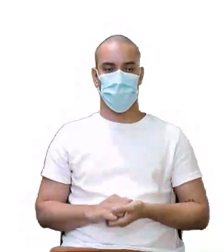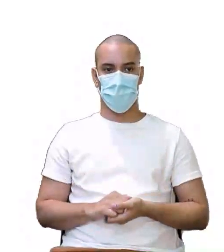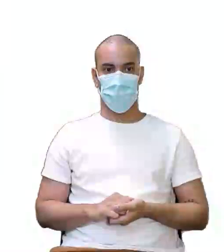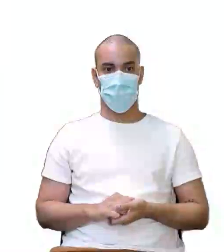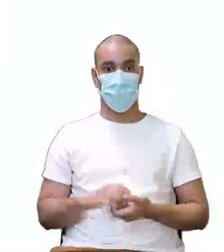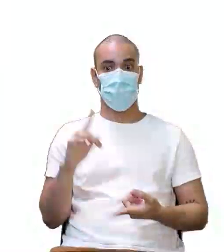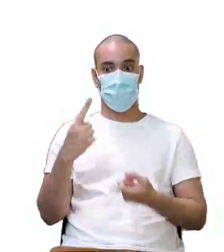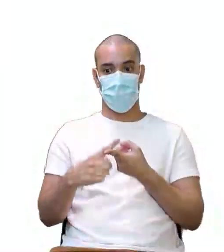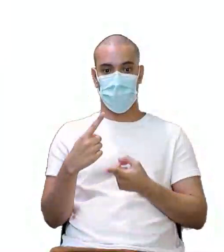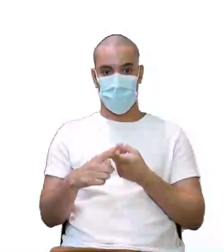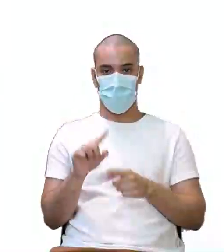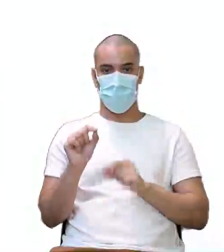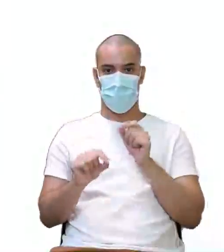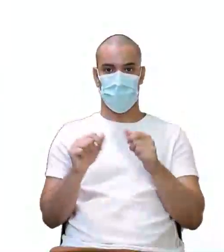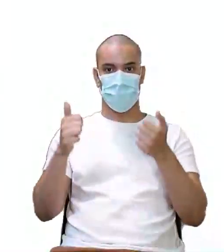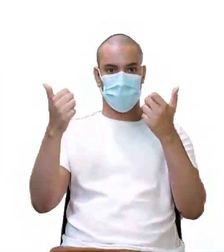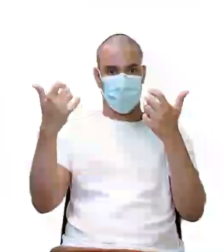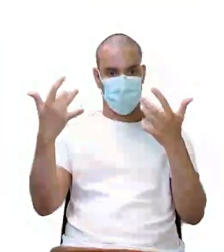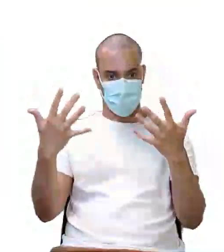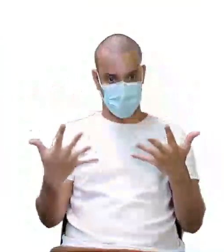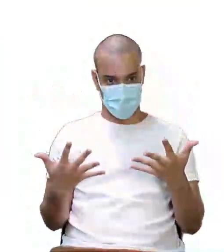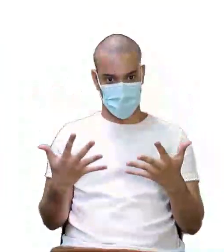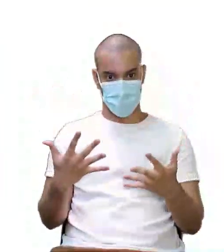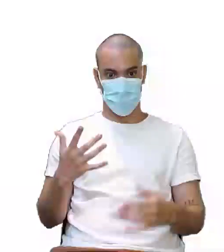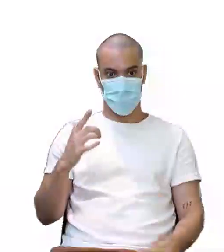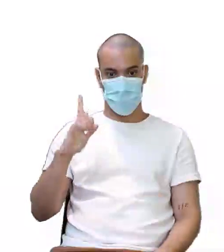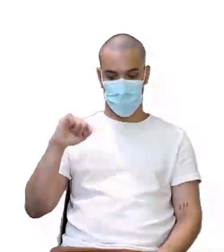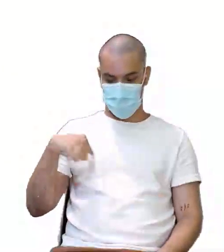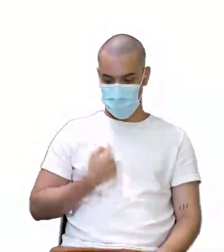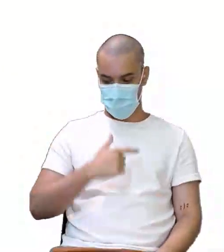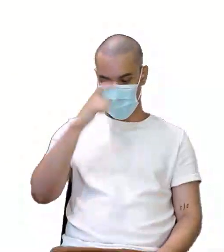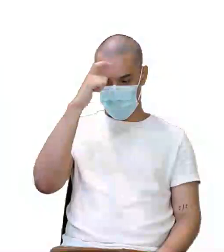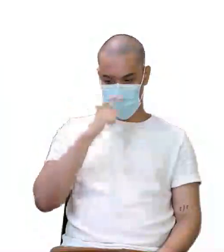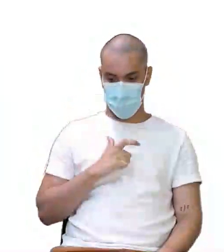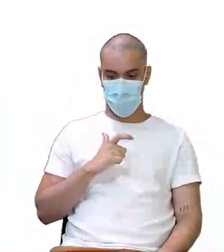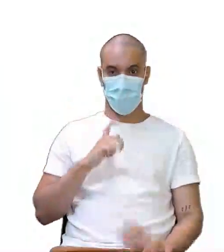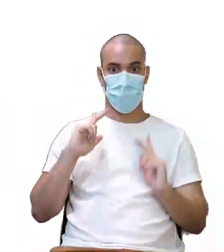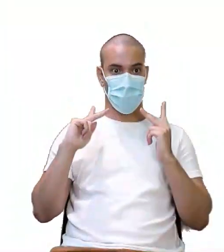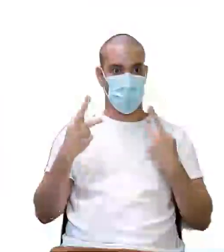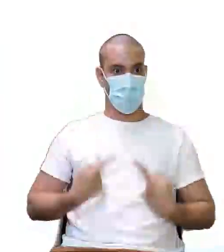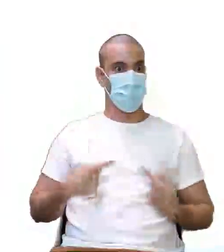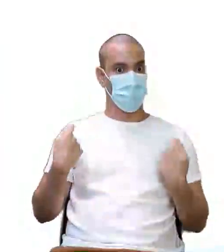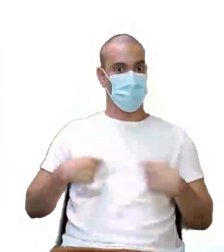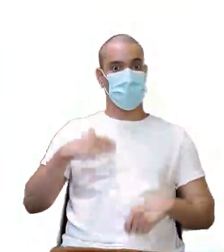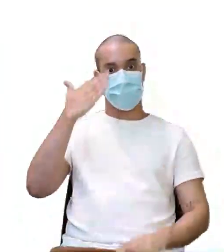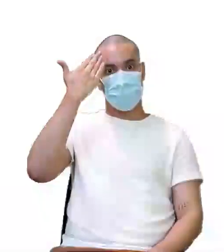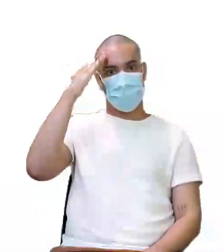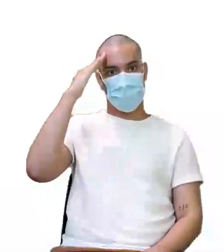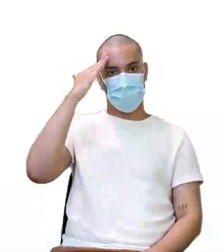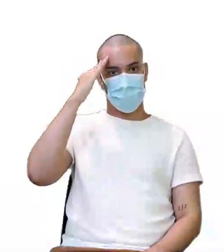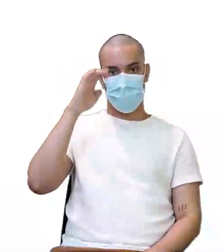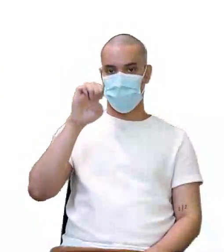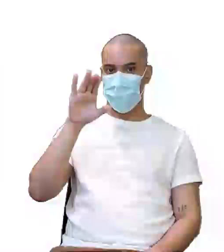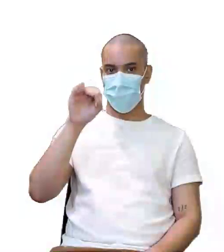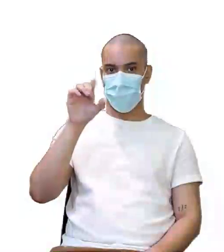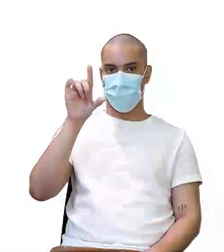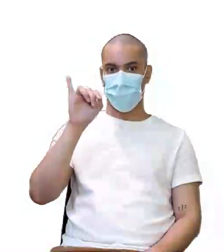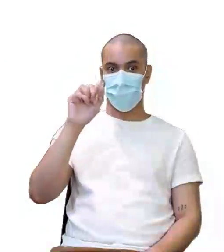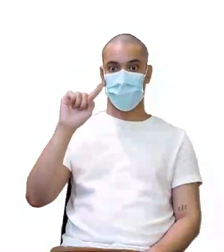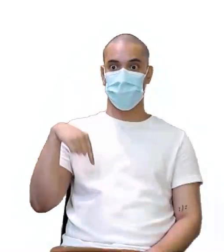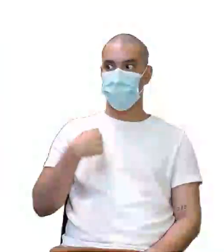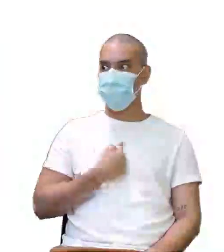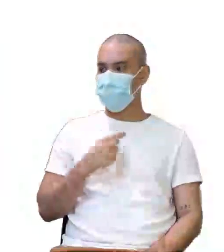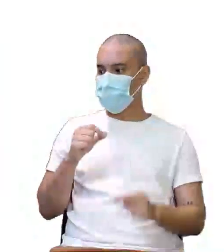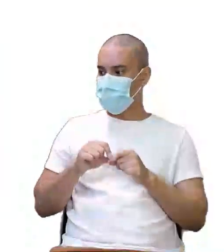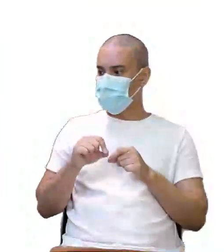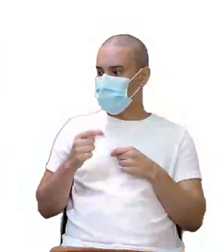Ou seja, do ponto de vista ser humano, a gente precisa entender a ecologia para a gente até mesmo providenciar